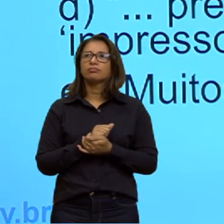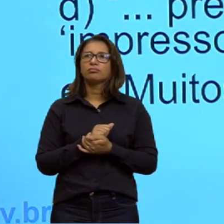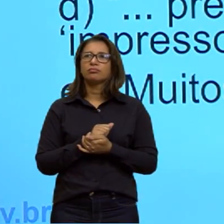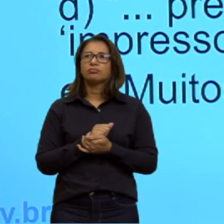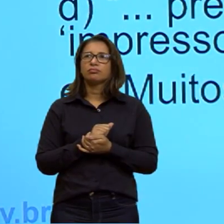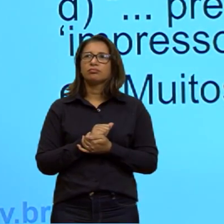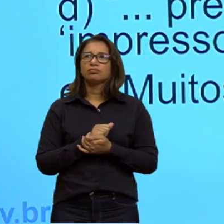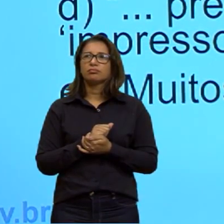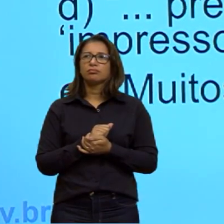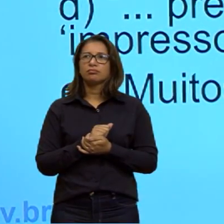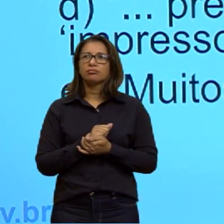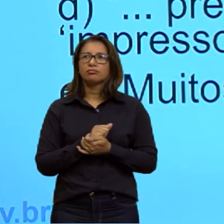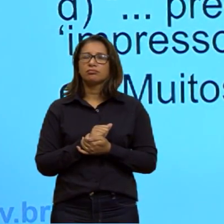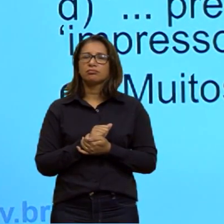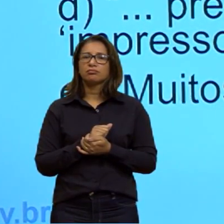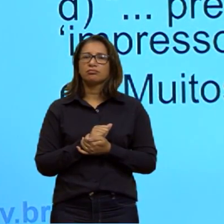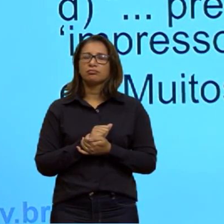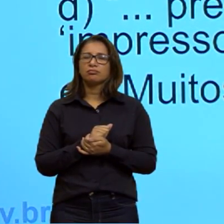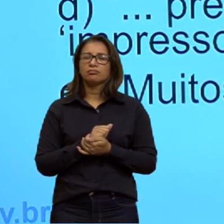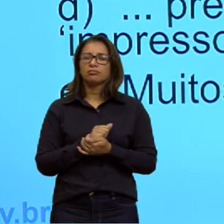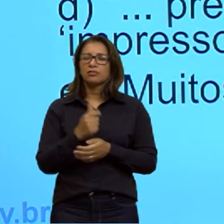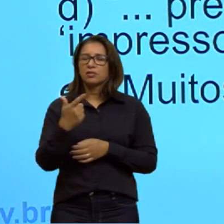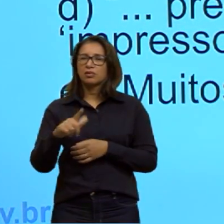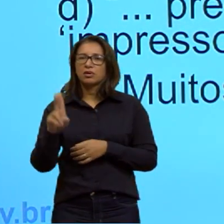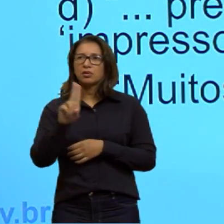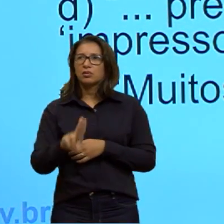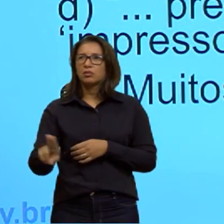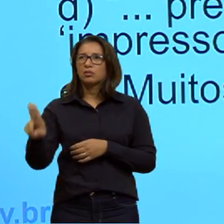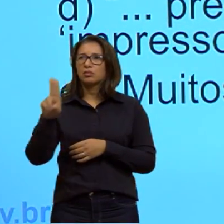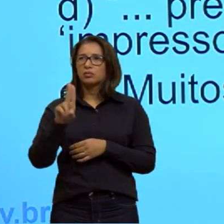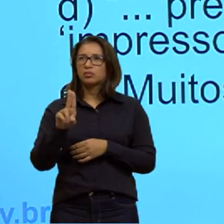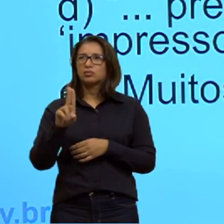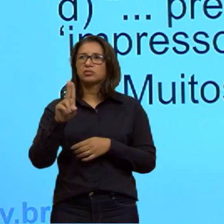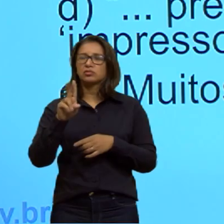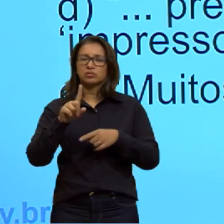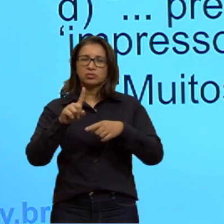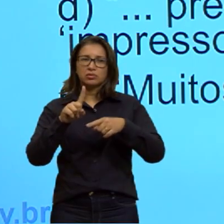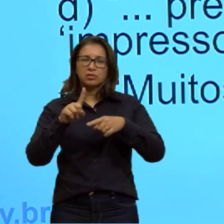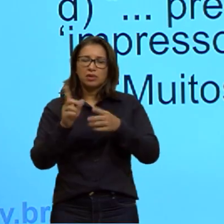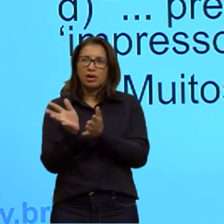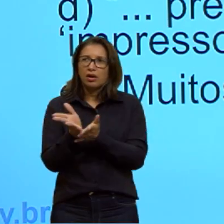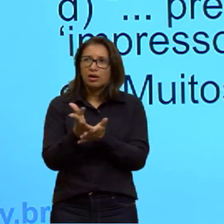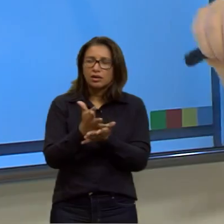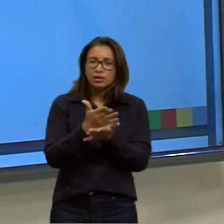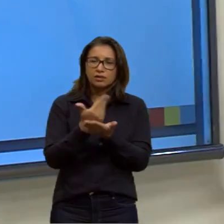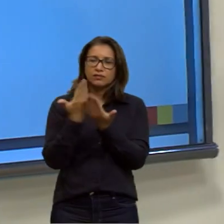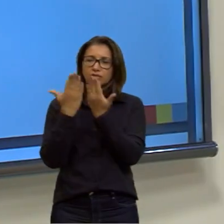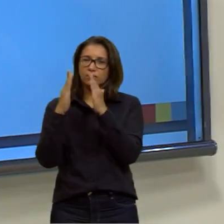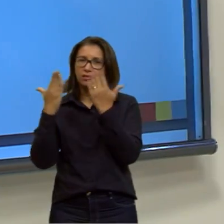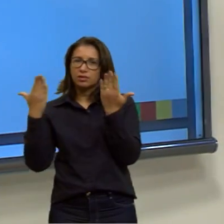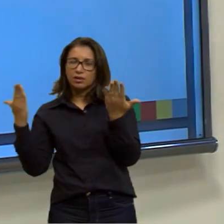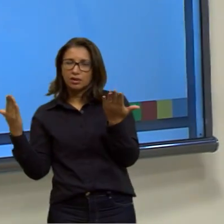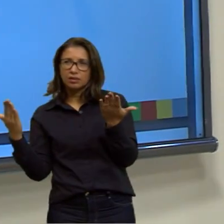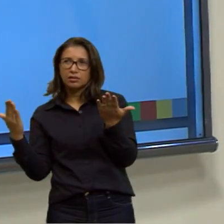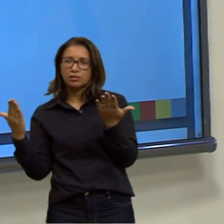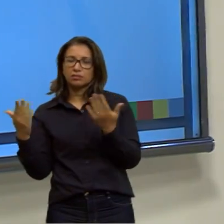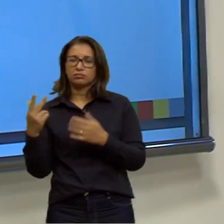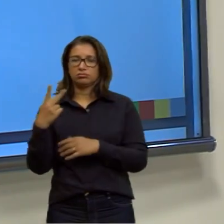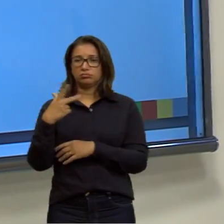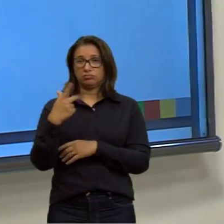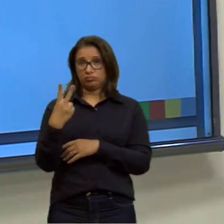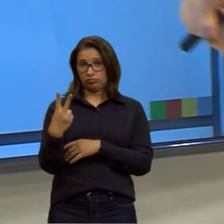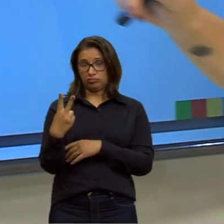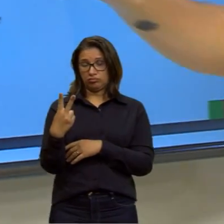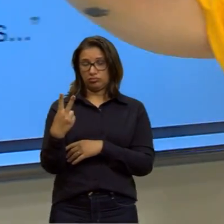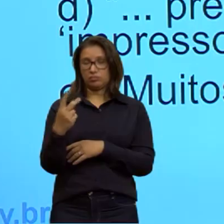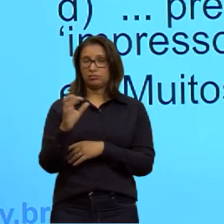arquivos e bibliotecas a gente tem aqui arquivos bibliotecas duas